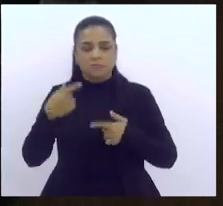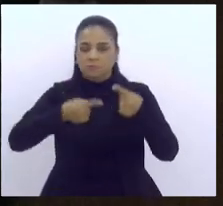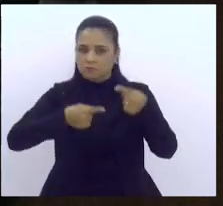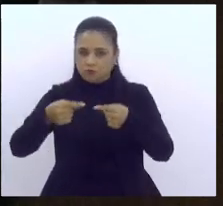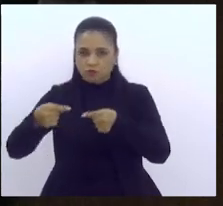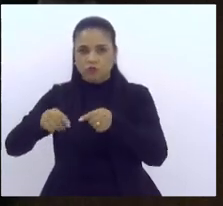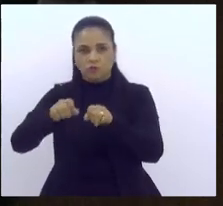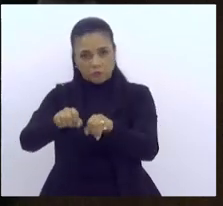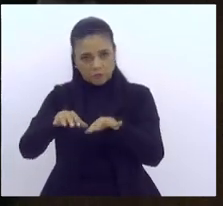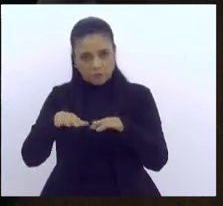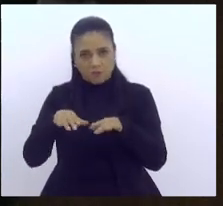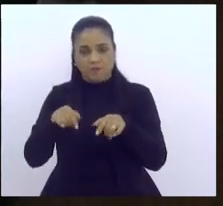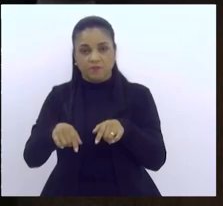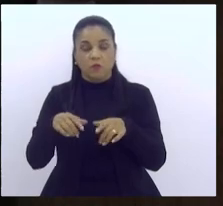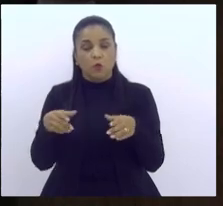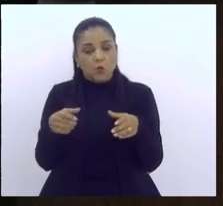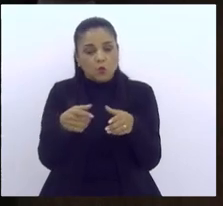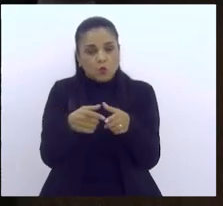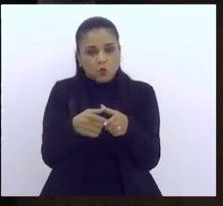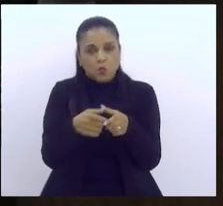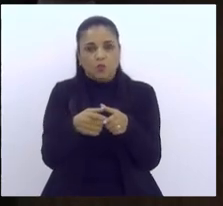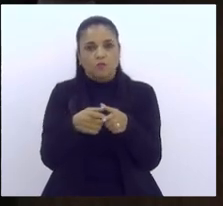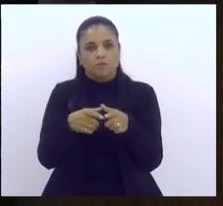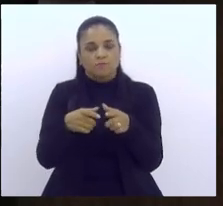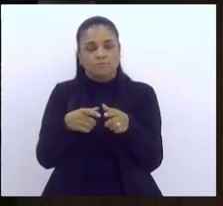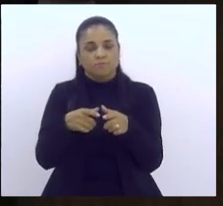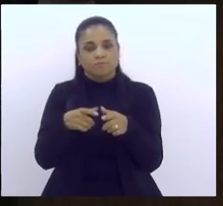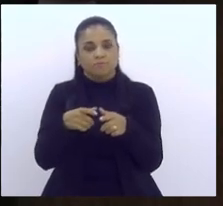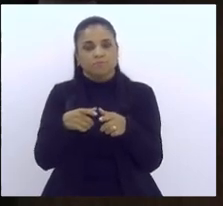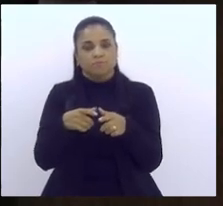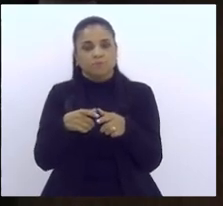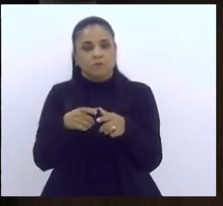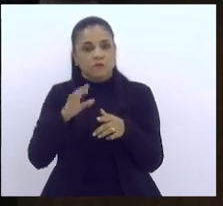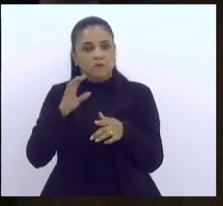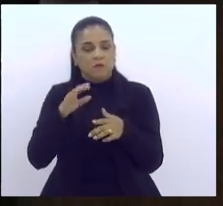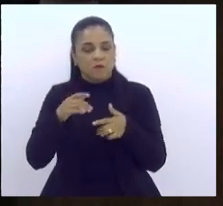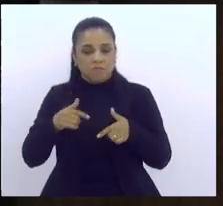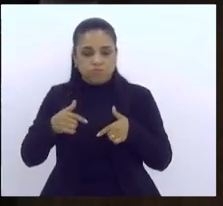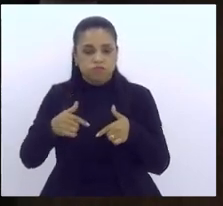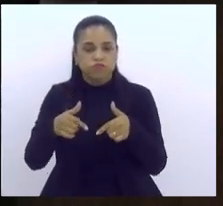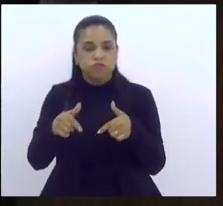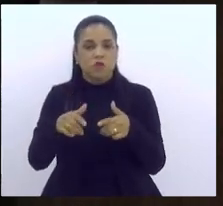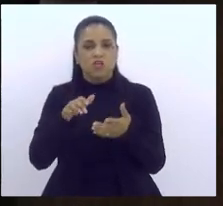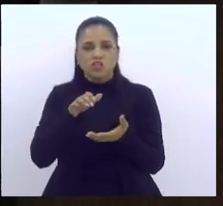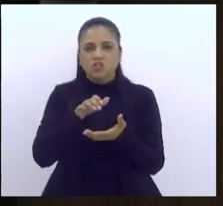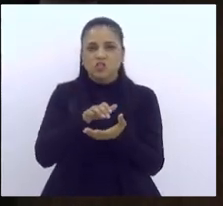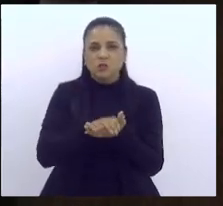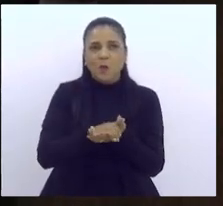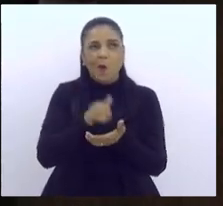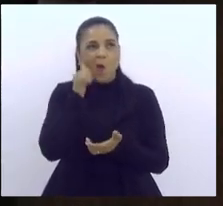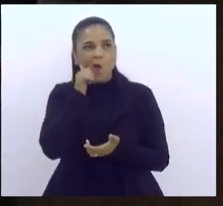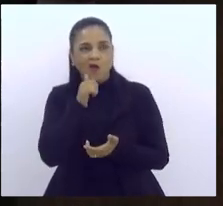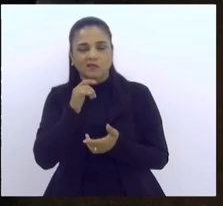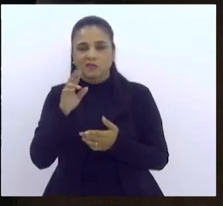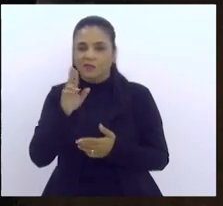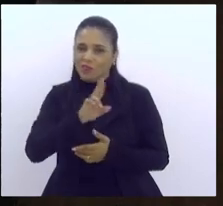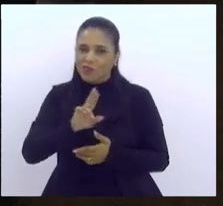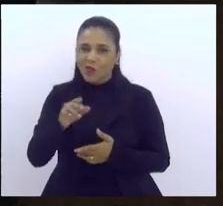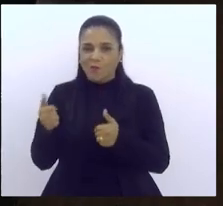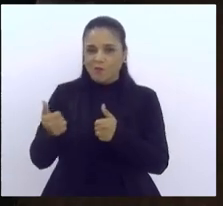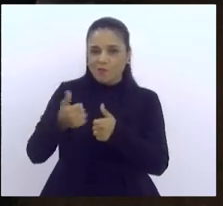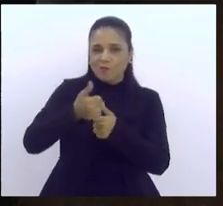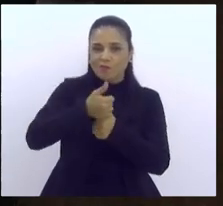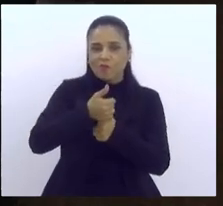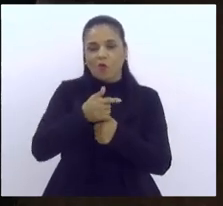impedir que um pequeno grupo se aproprie da segurança pública, como vem acontecendo com esposa de um nomeada, esposa do secretário do GSI,